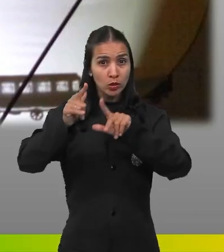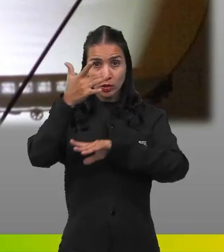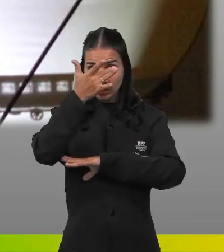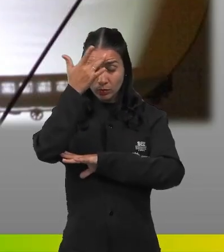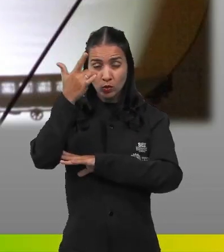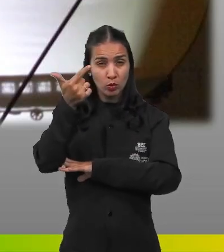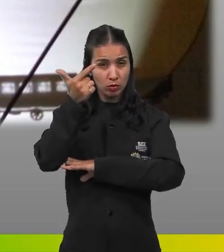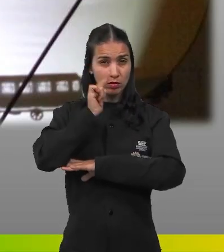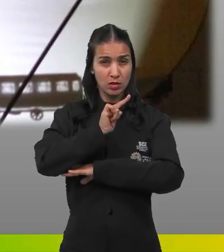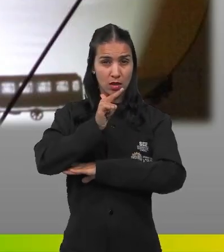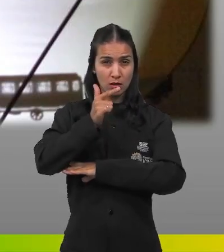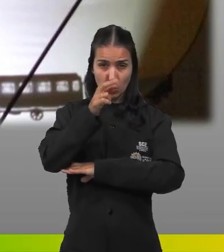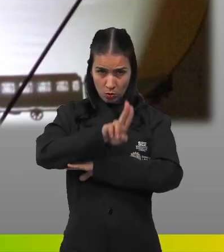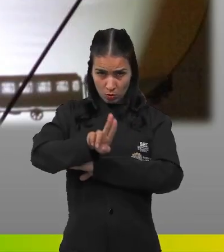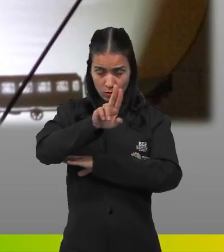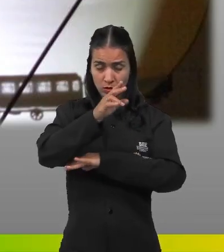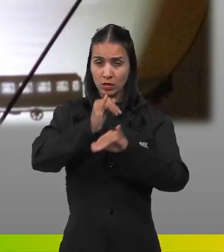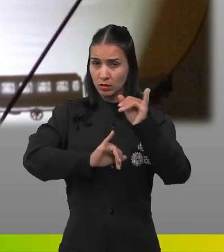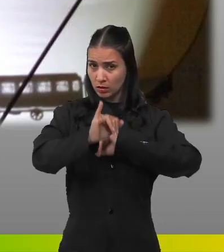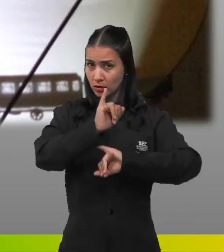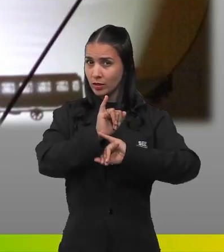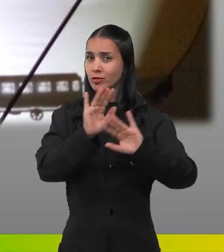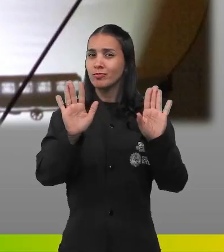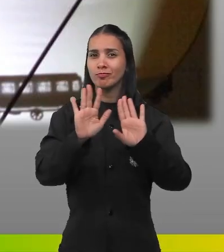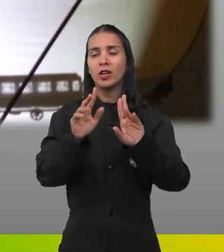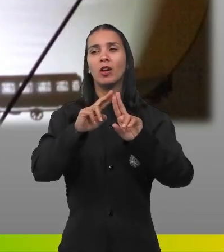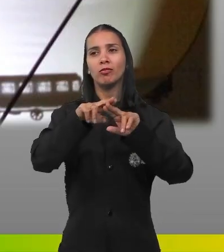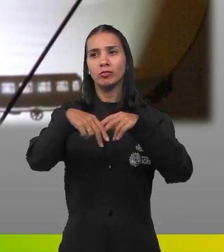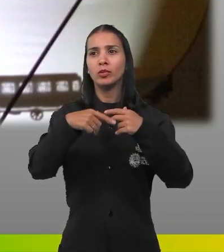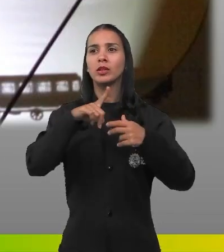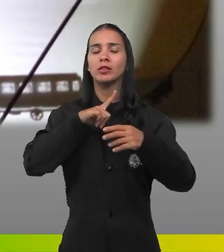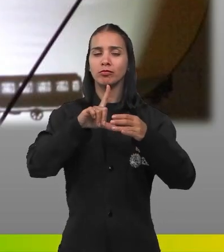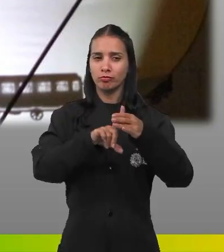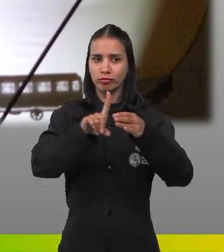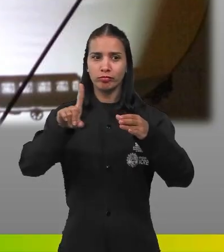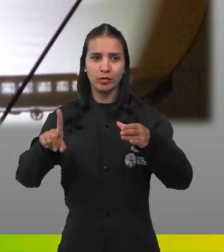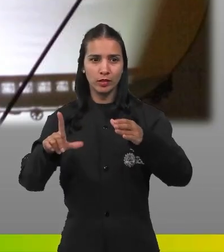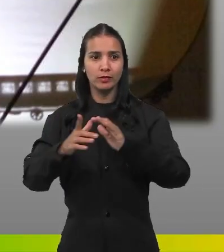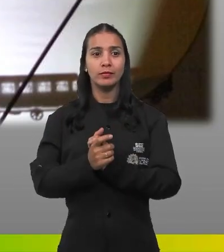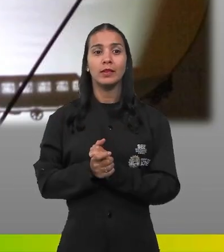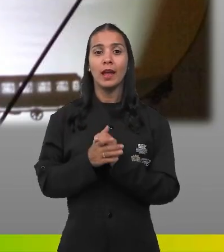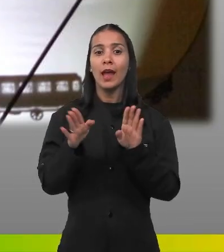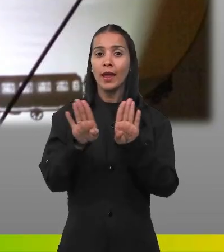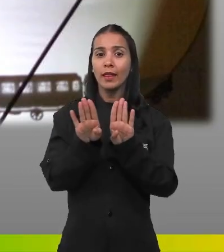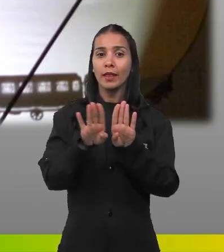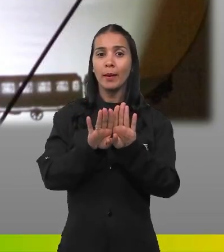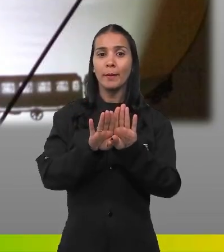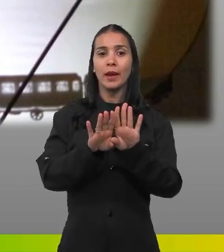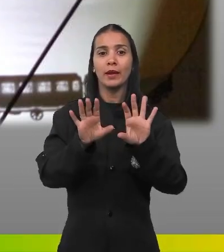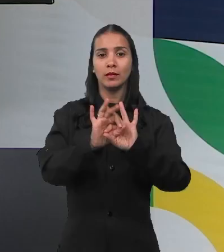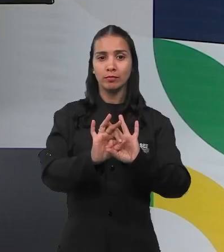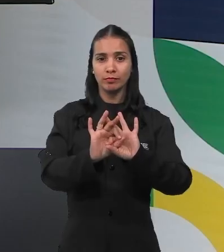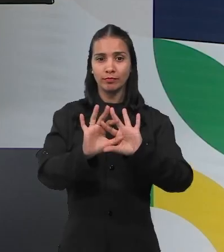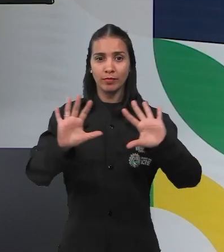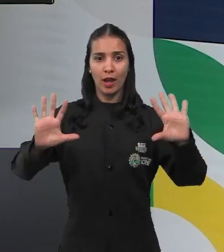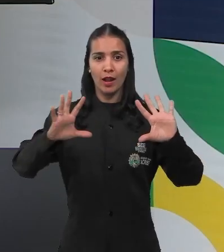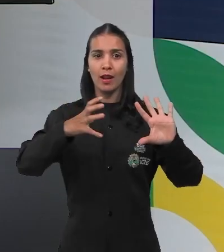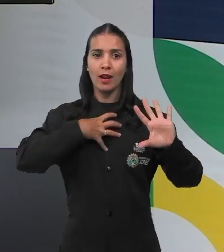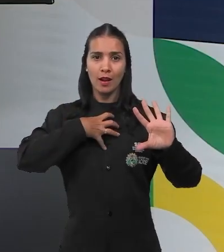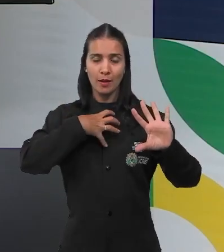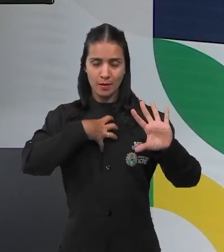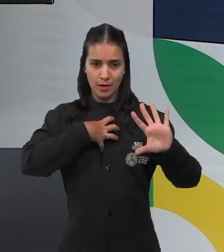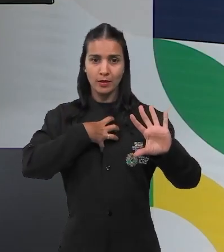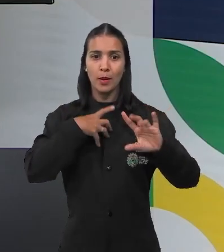tecnologia. E a desconexão emocional em ambientes digitais. Também vem dessa questão da presença cênica. Não é a